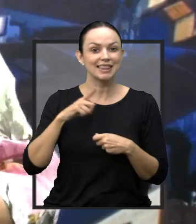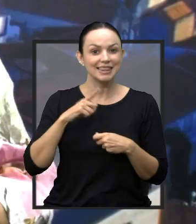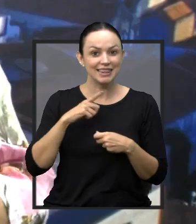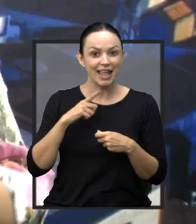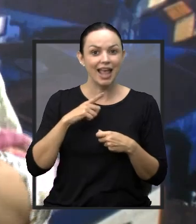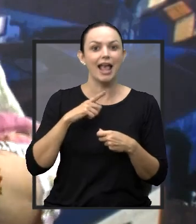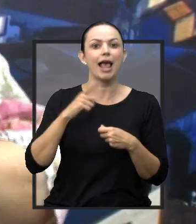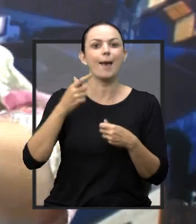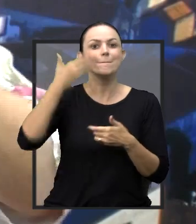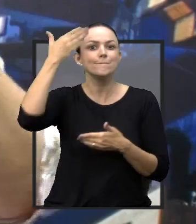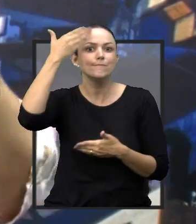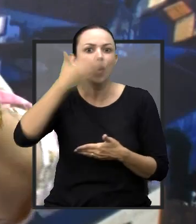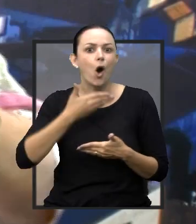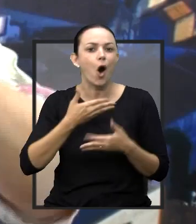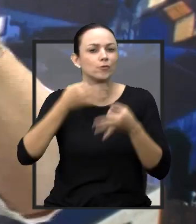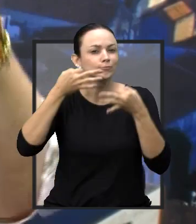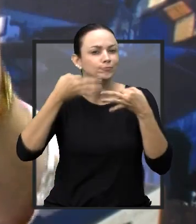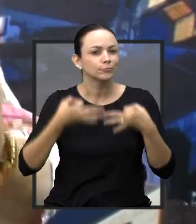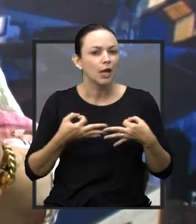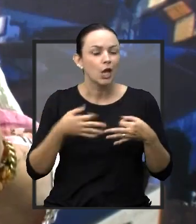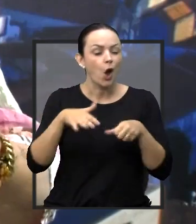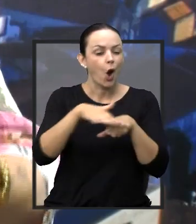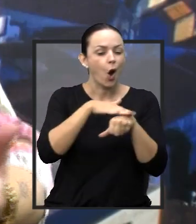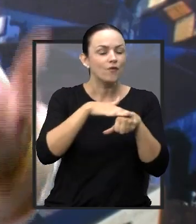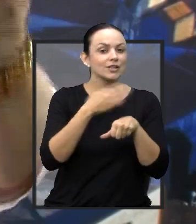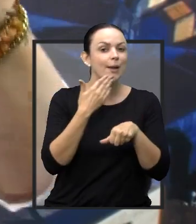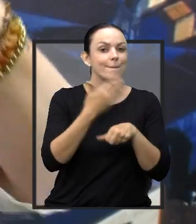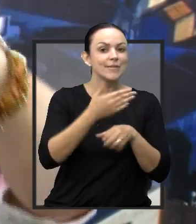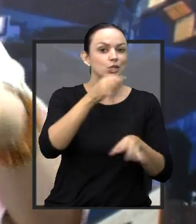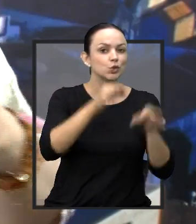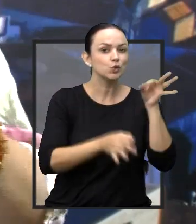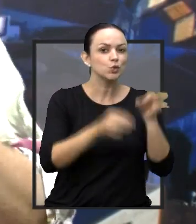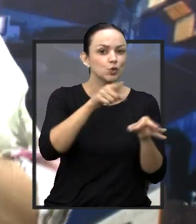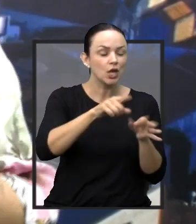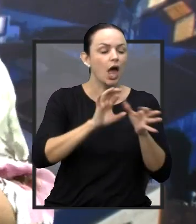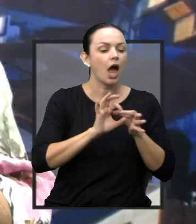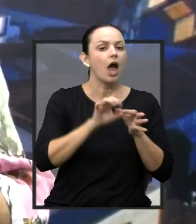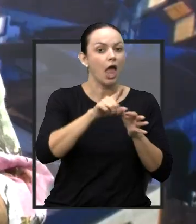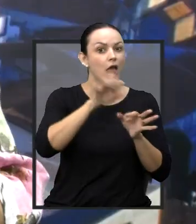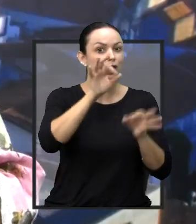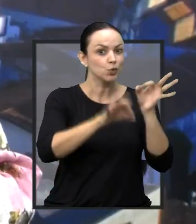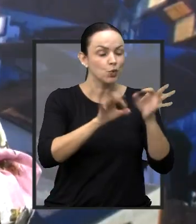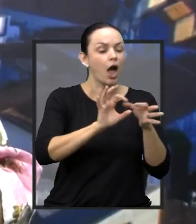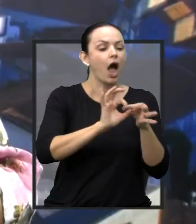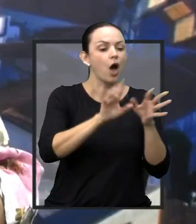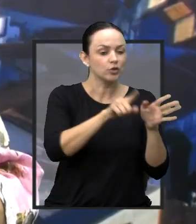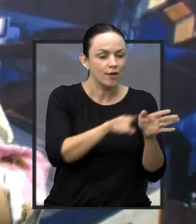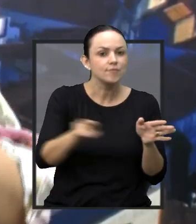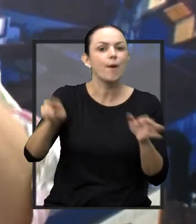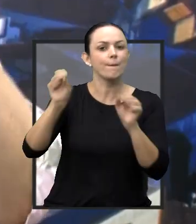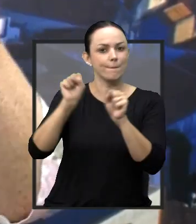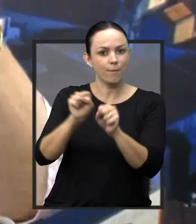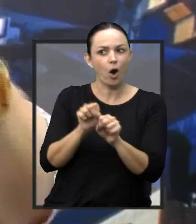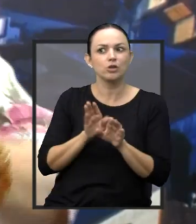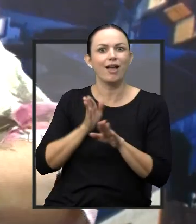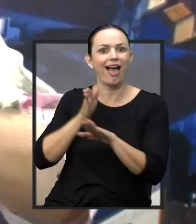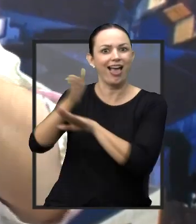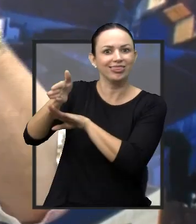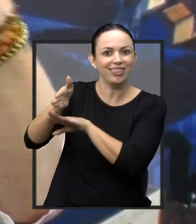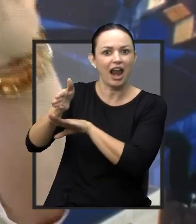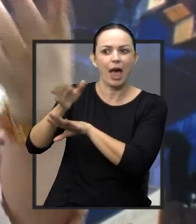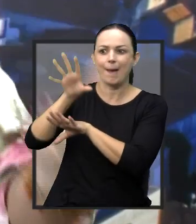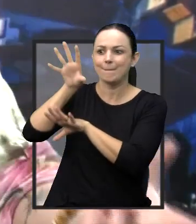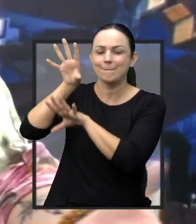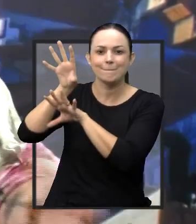de convicção, conversar, pedir para o juiz e um juiz autorizar esse movimento, né? De